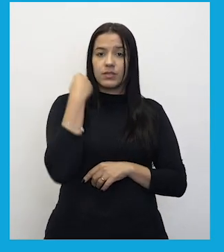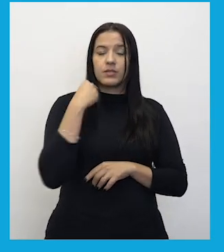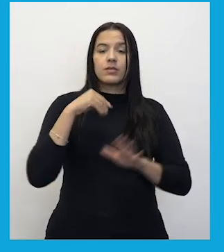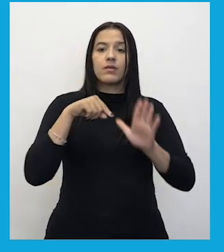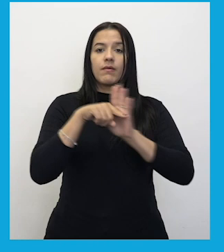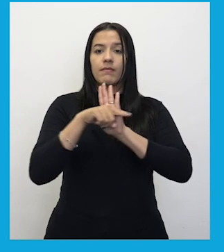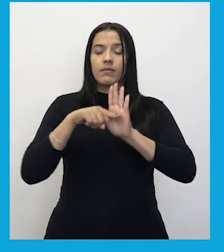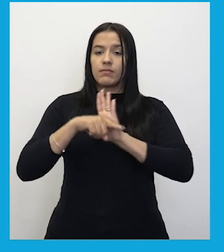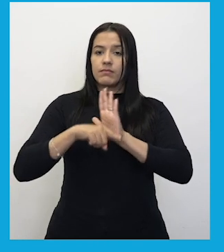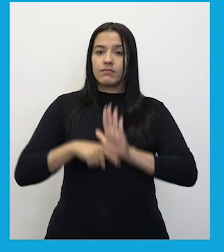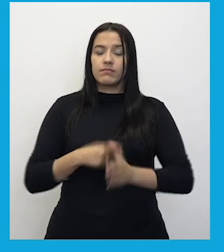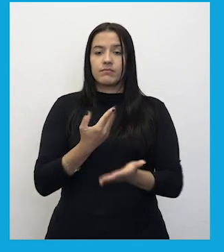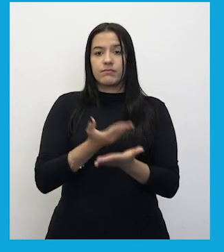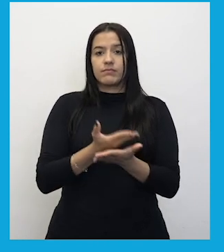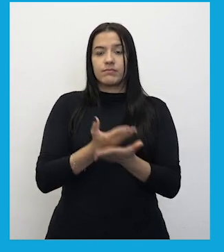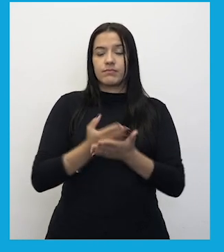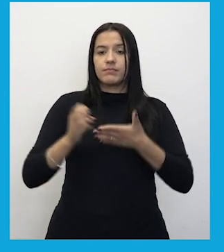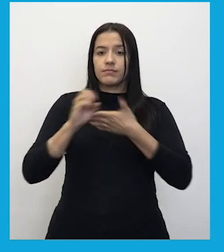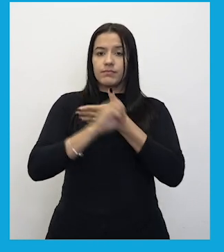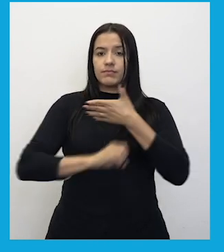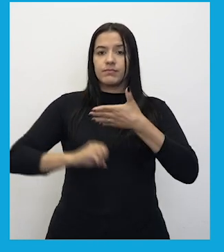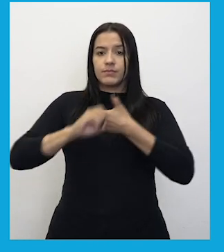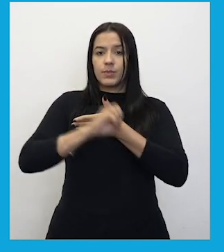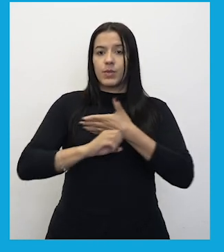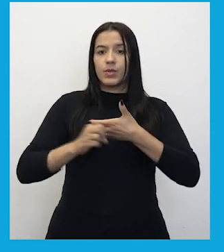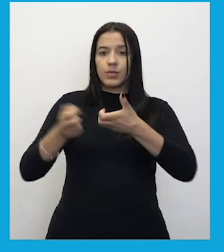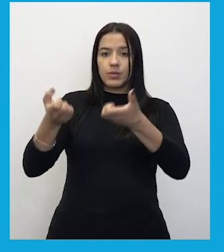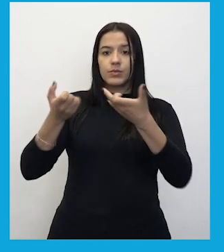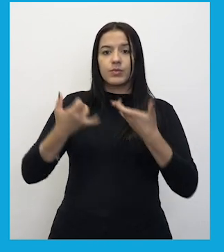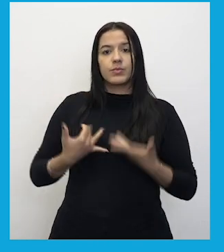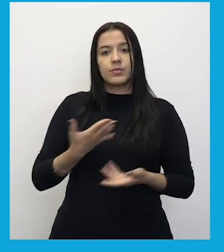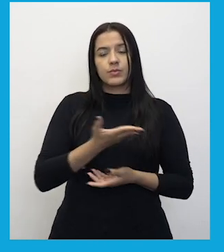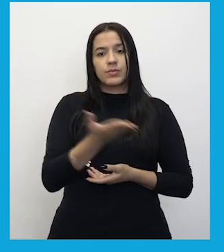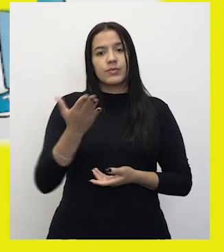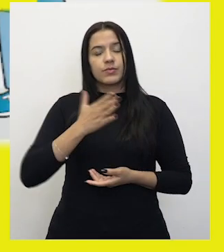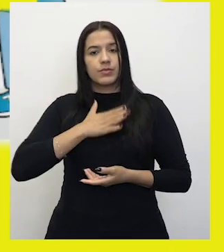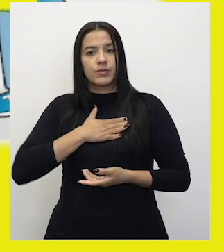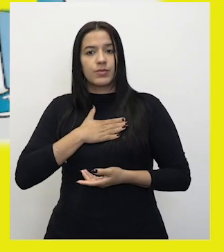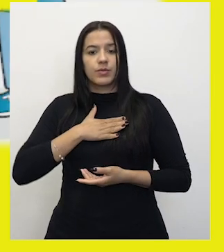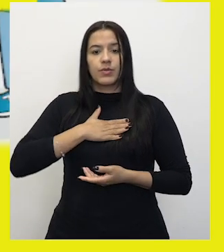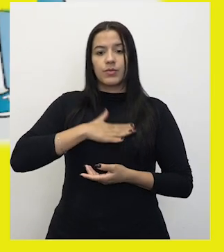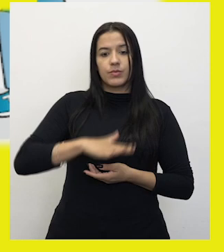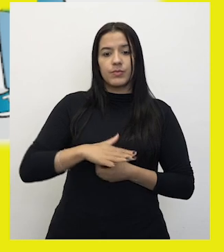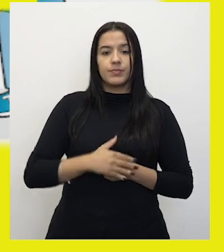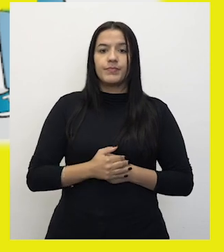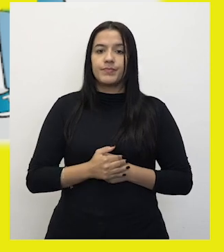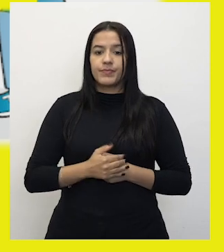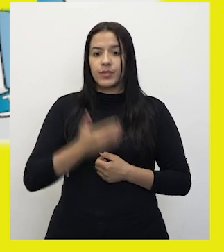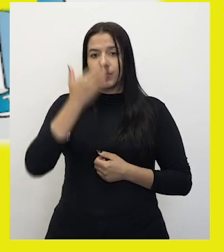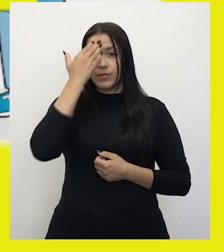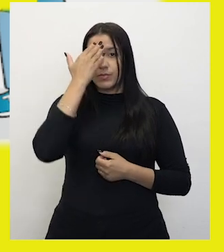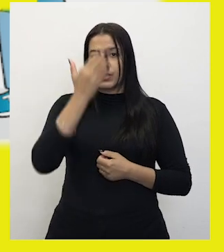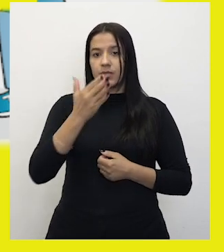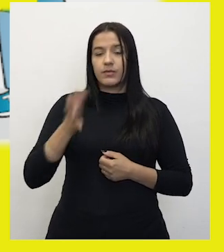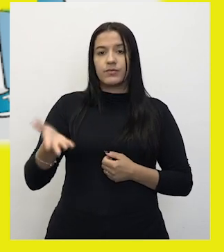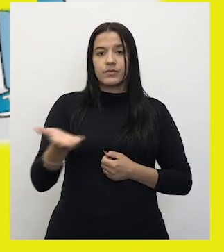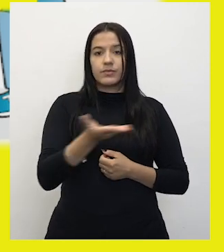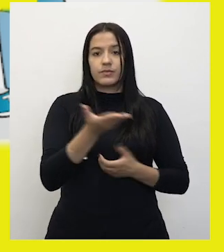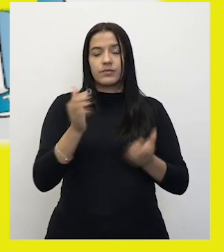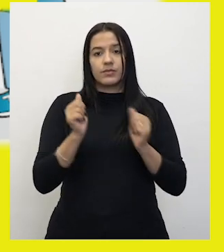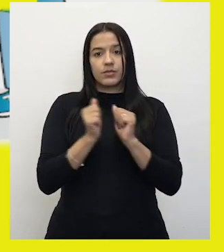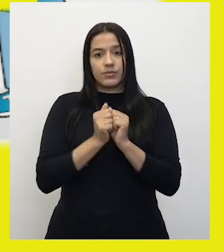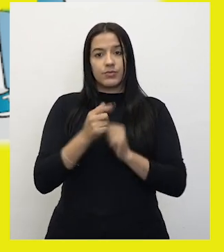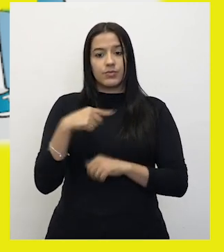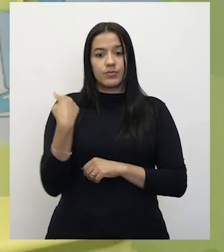a nossa aula no centro de mídias, conta pra gente o que vocês estão achando e obrigada por estarem aqui com a